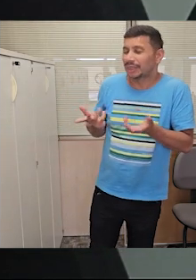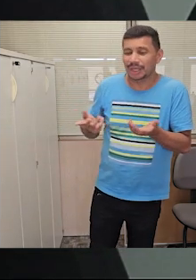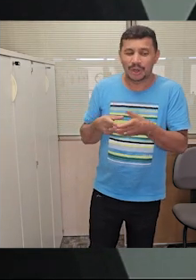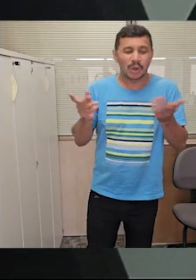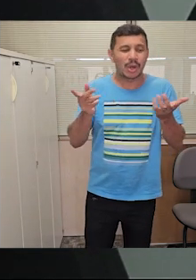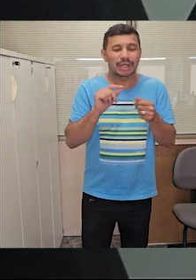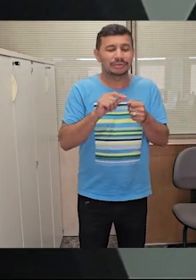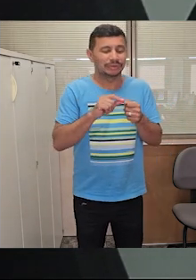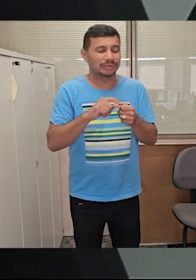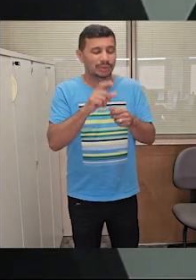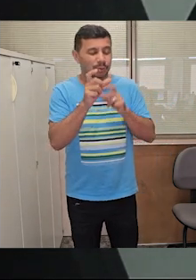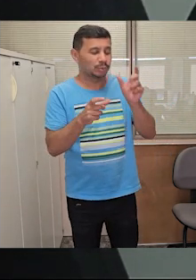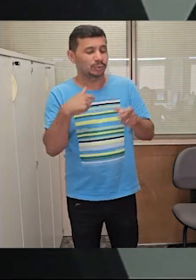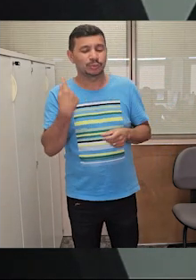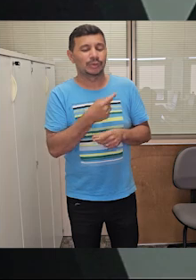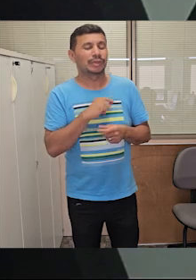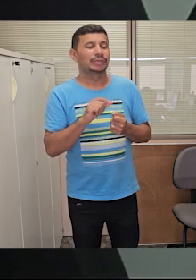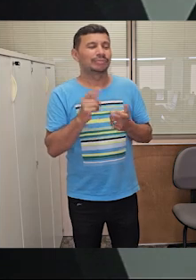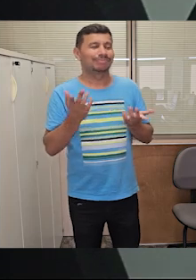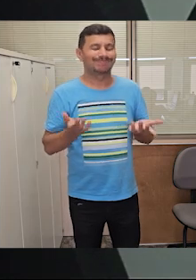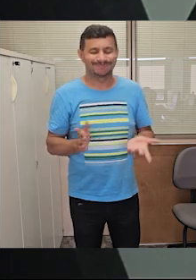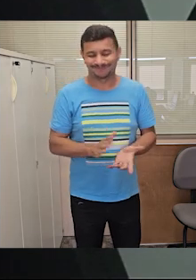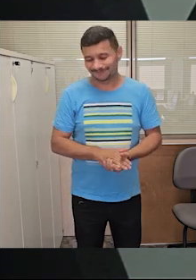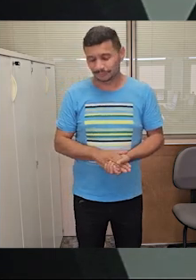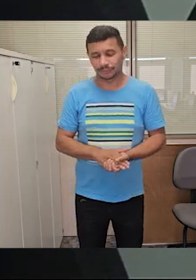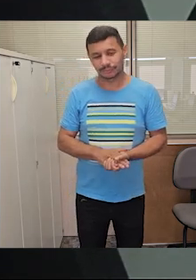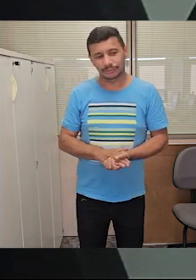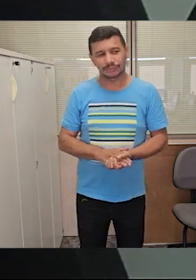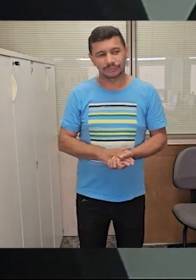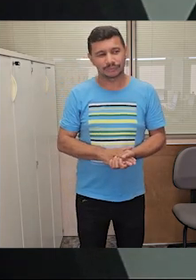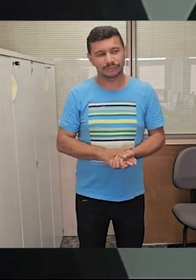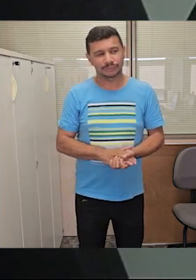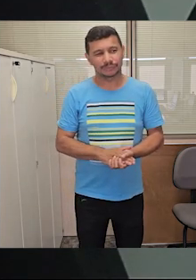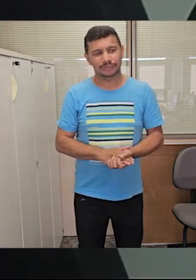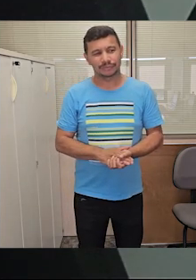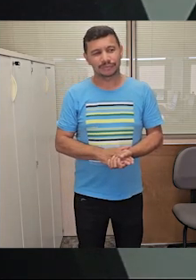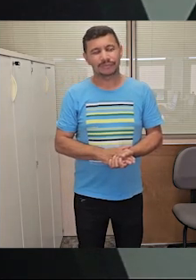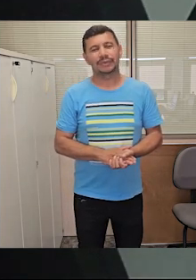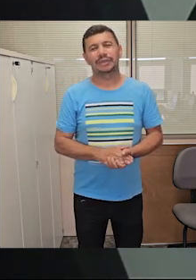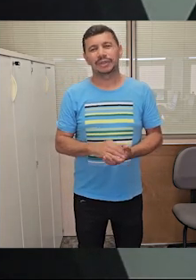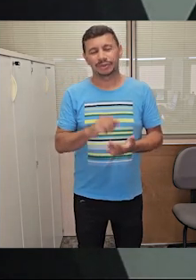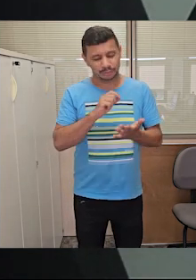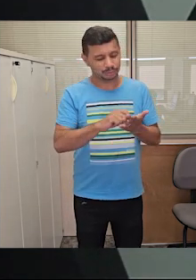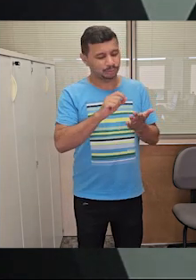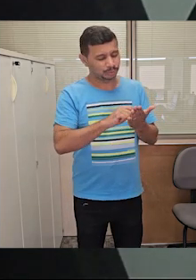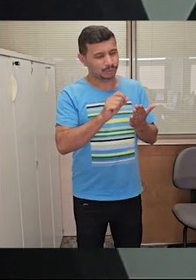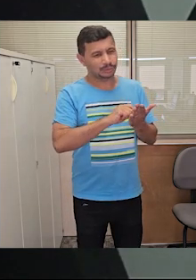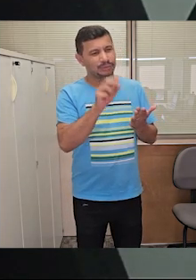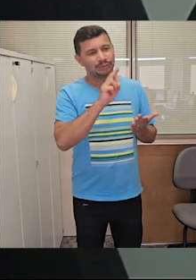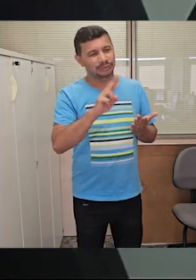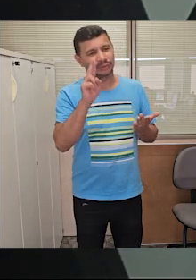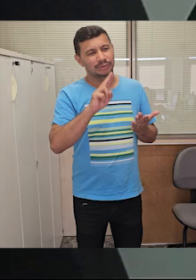que vai acontecer com a gente agora? Aí ele falou: olha, Roque, parece que estão anotando o